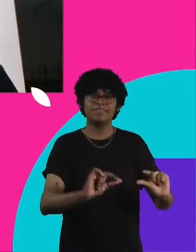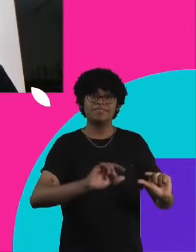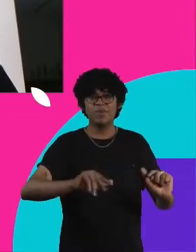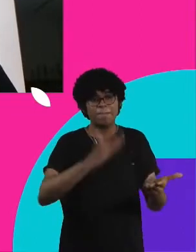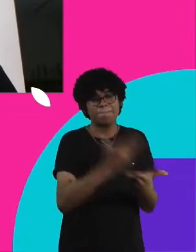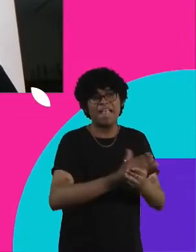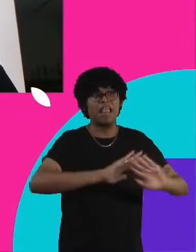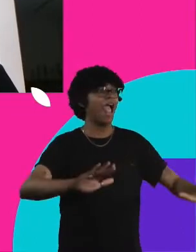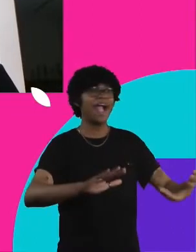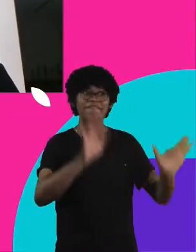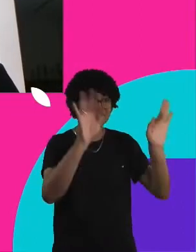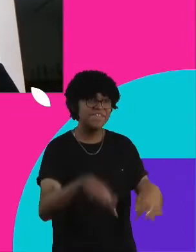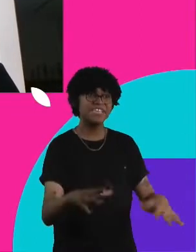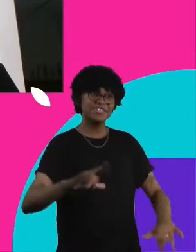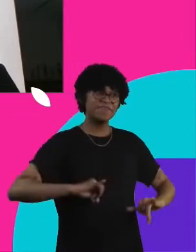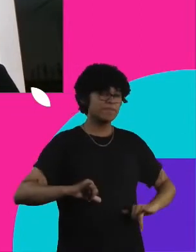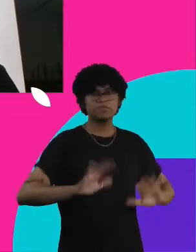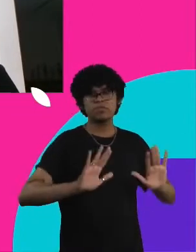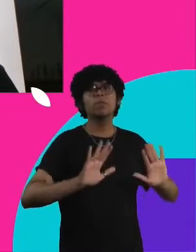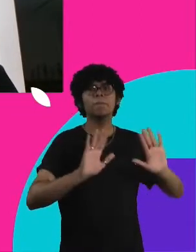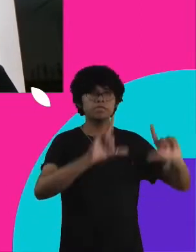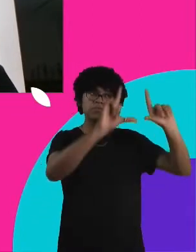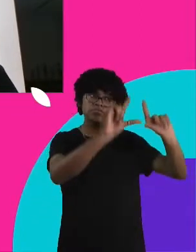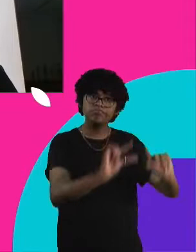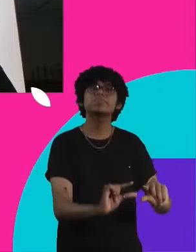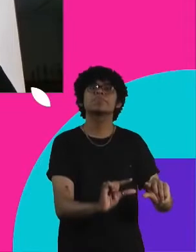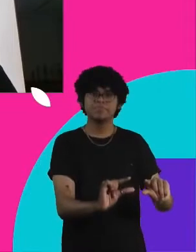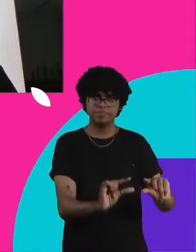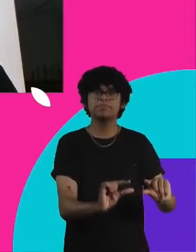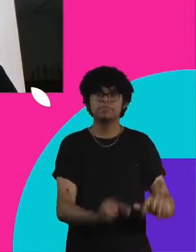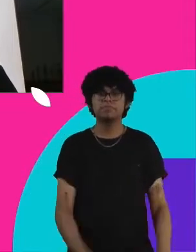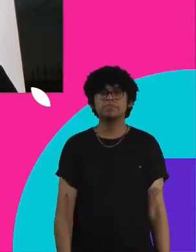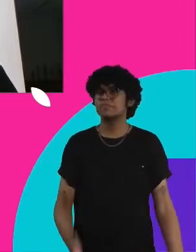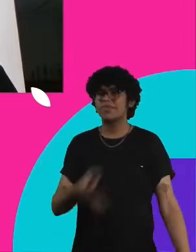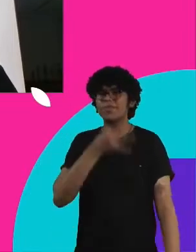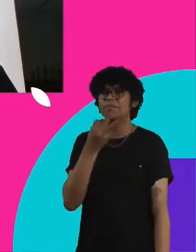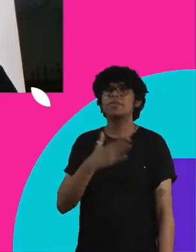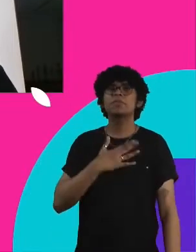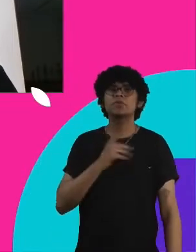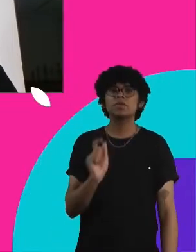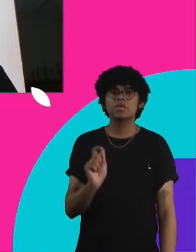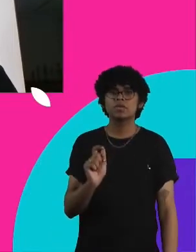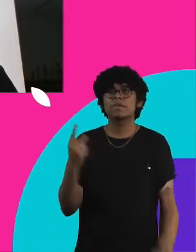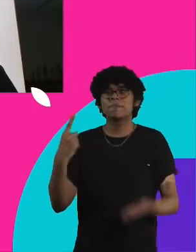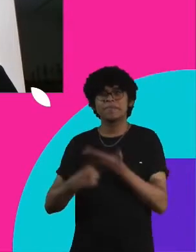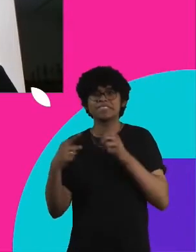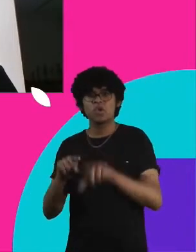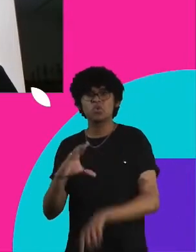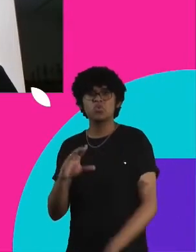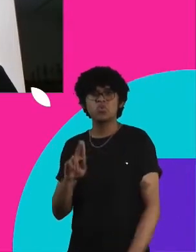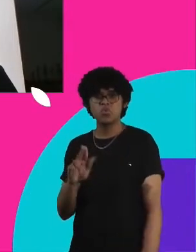infelizmente, mas é mitigar. E o que eu acho, assim, desse... E aí acho que, né, também muito em parceria com a CUFA e várias